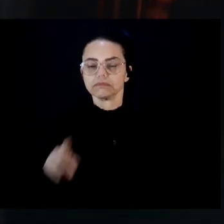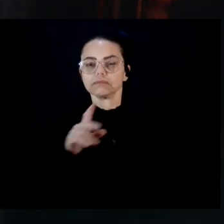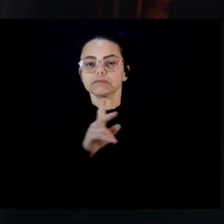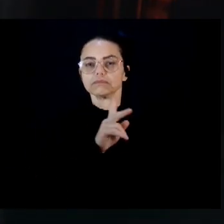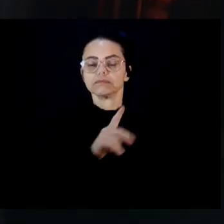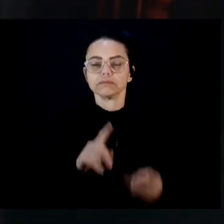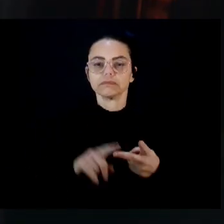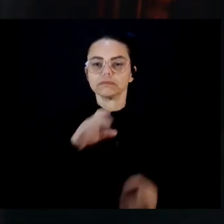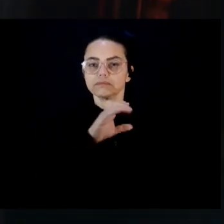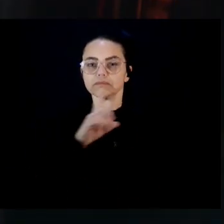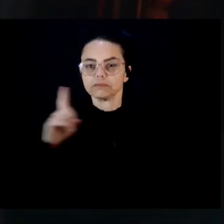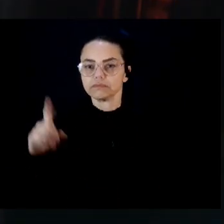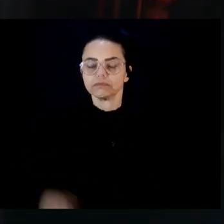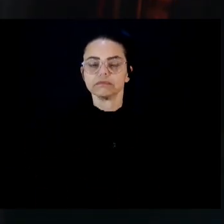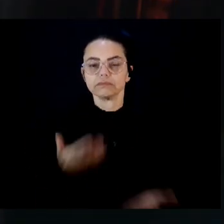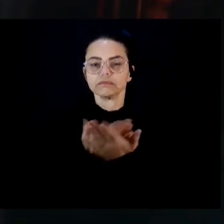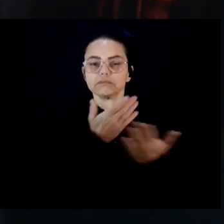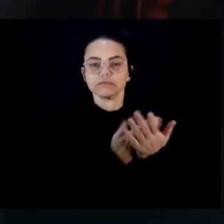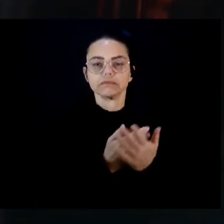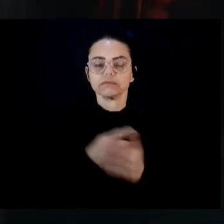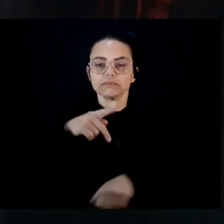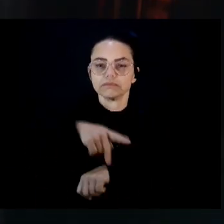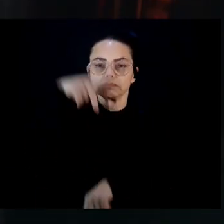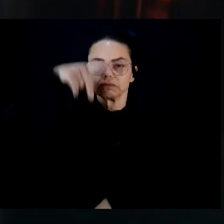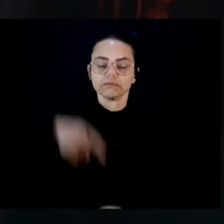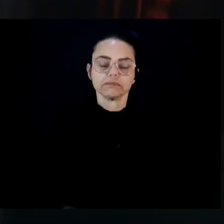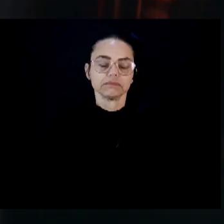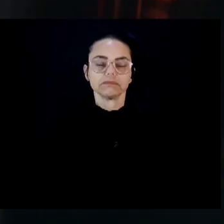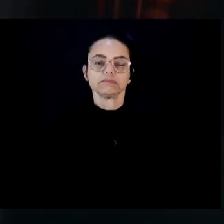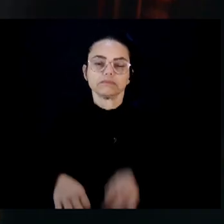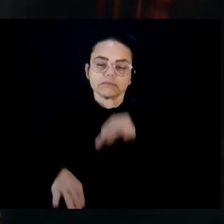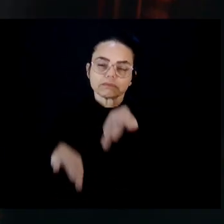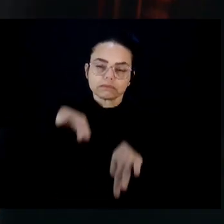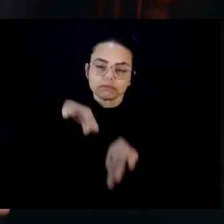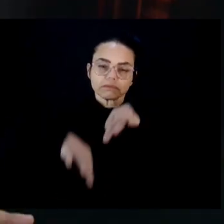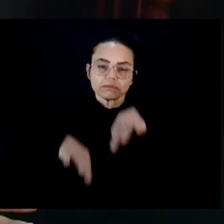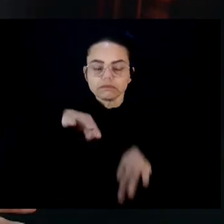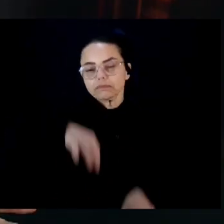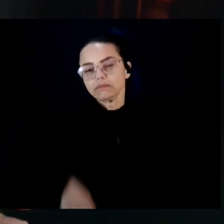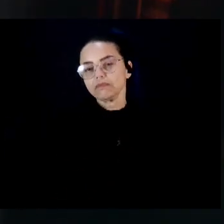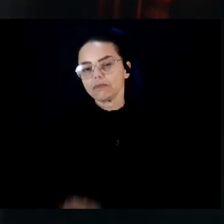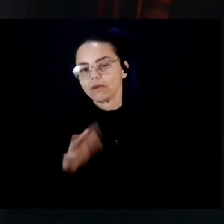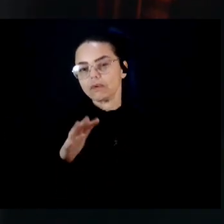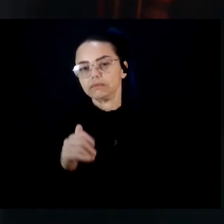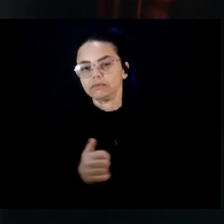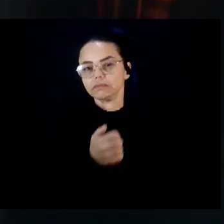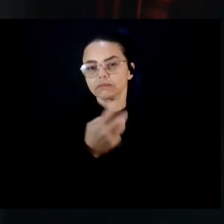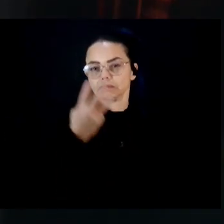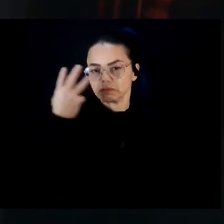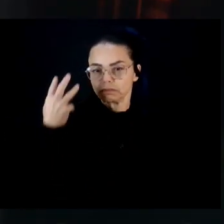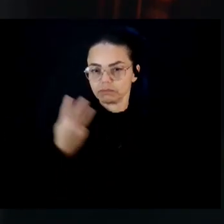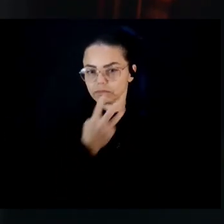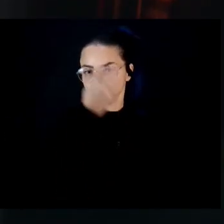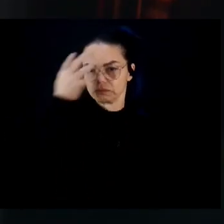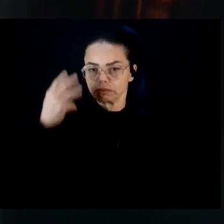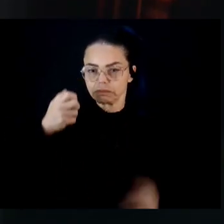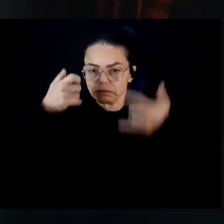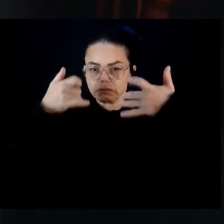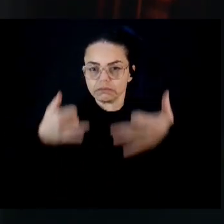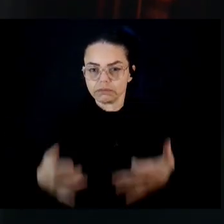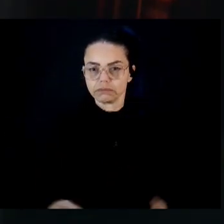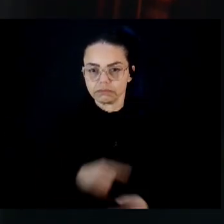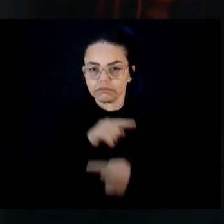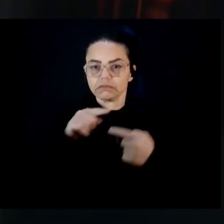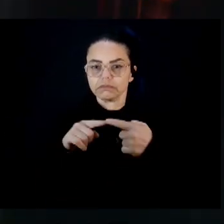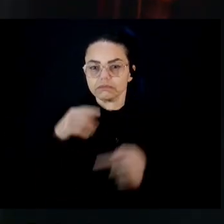estudantes de graduação e pós-graduação. Essas oficinas, elas terão duração de cerca de 3 horas e vão abordar objetivos das